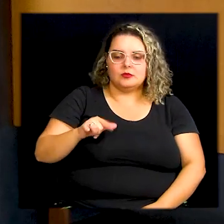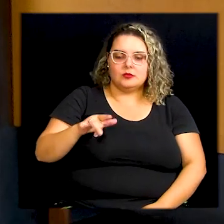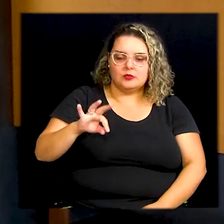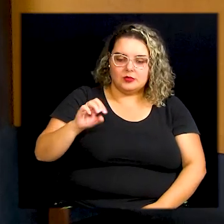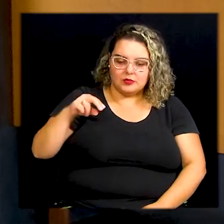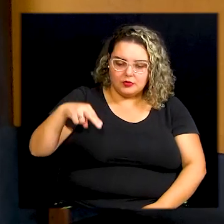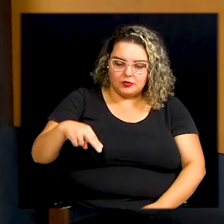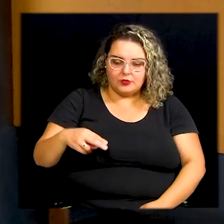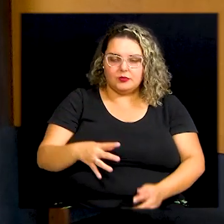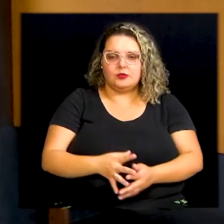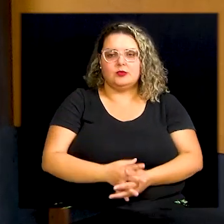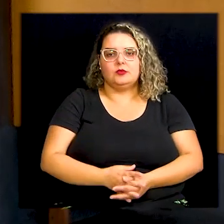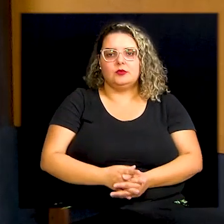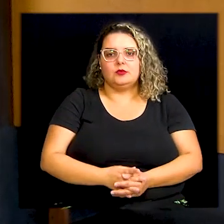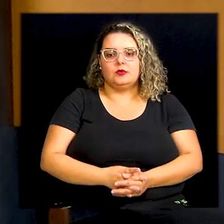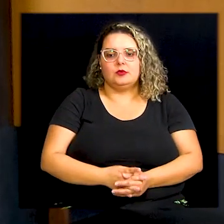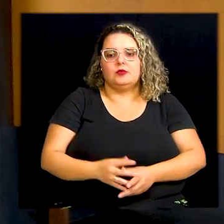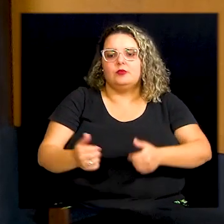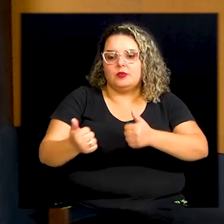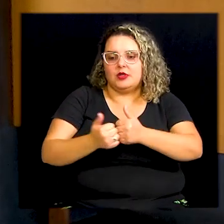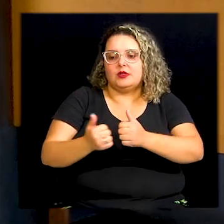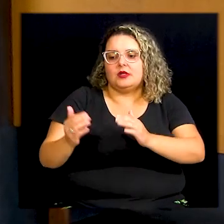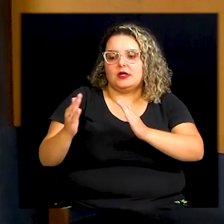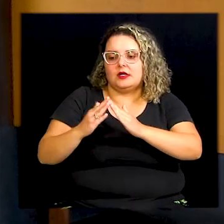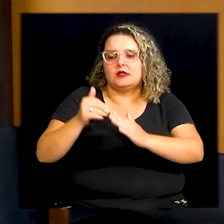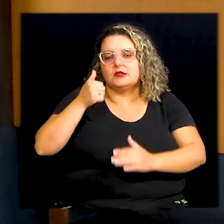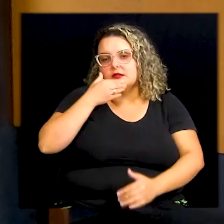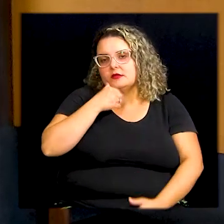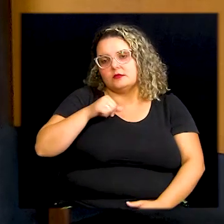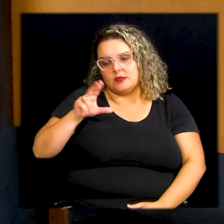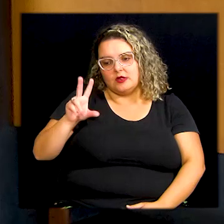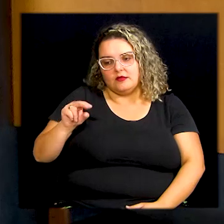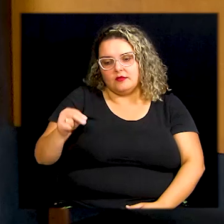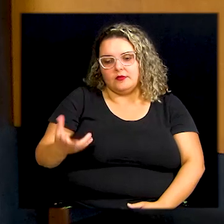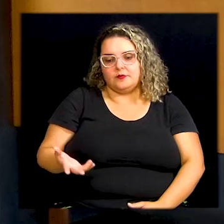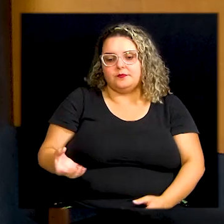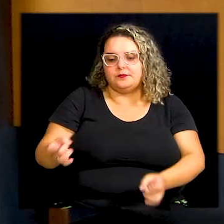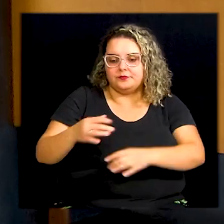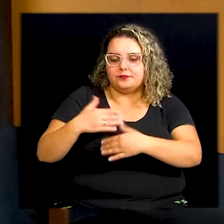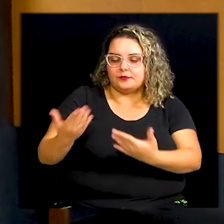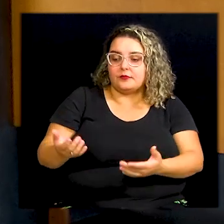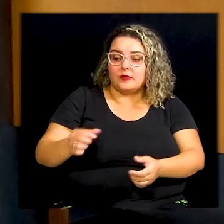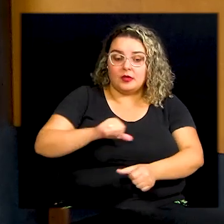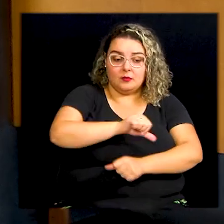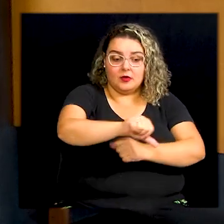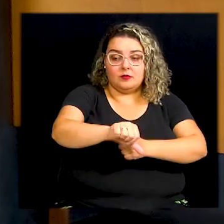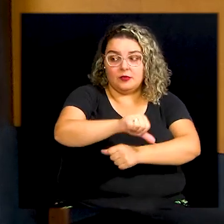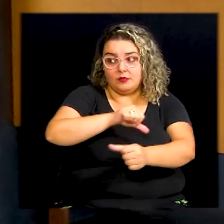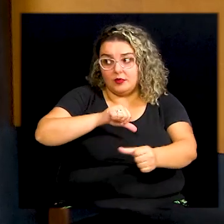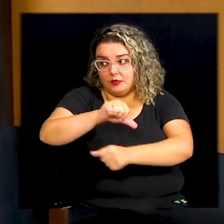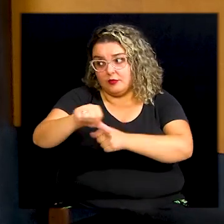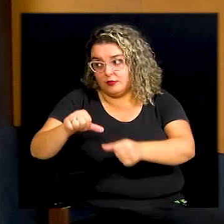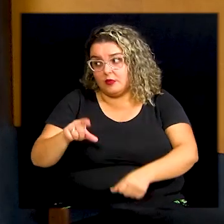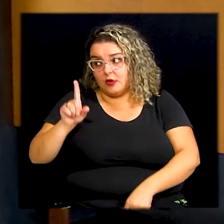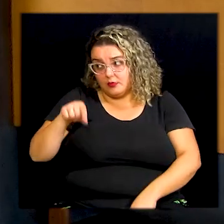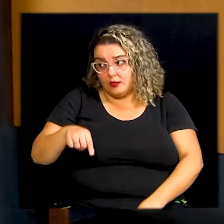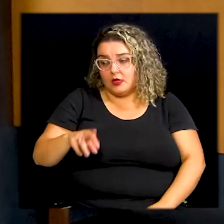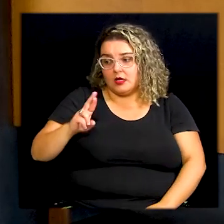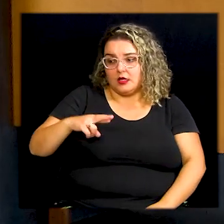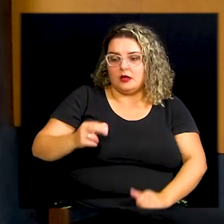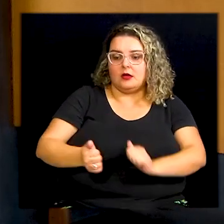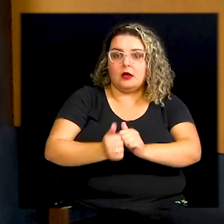lá onde lá perto da casa da minha avó lá. Aí eu terminei a escola lá. E todas essas trocas foram por conta do